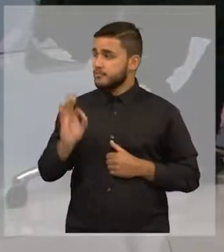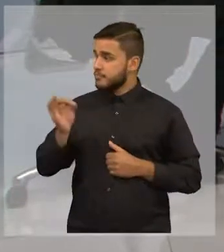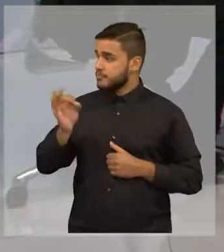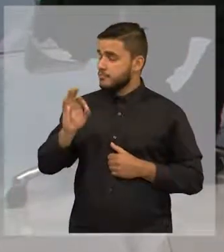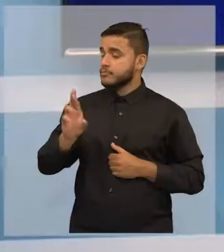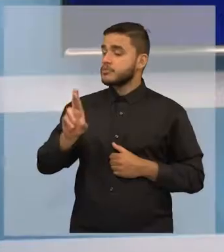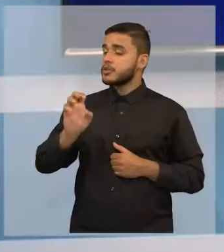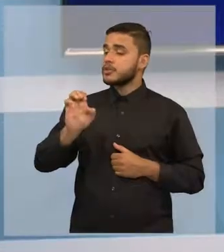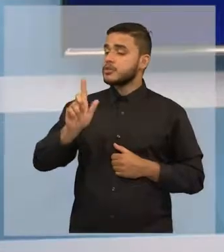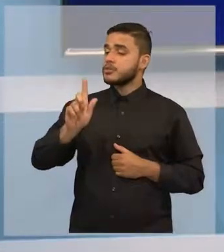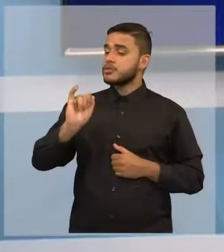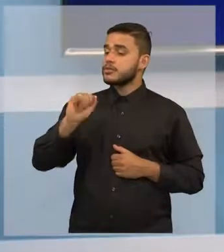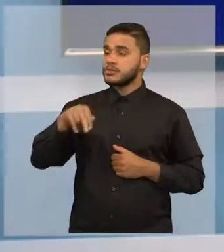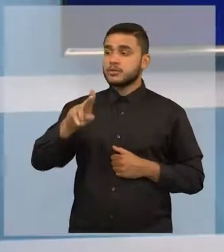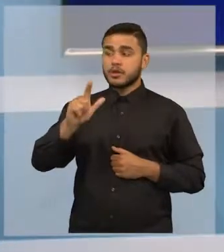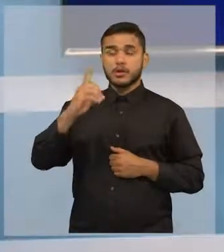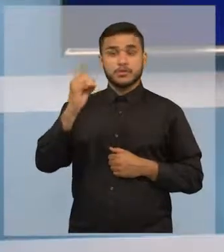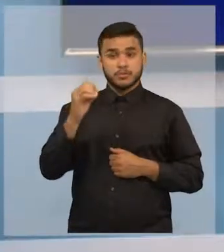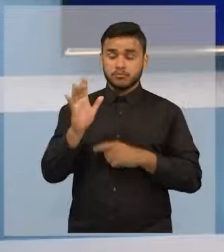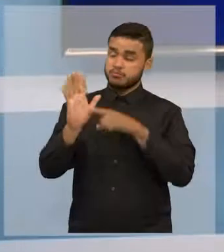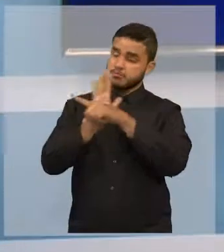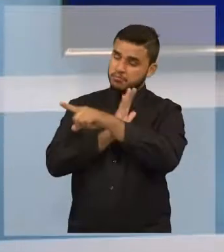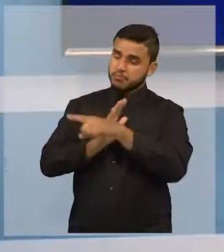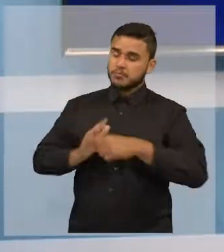Reginaldo Vasconcelos, eu queria a tua análise.